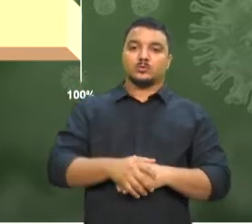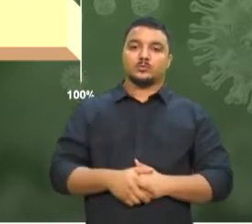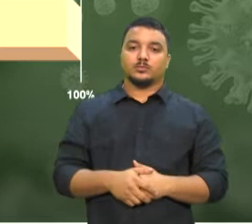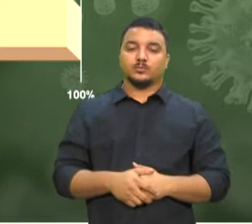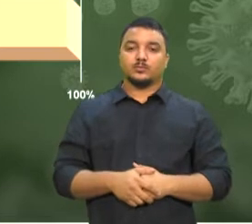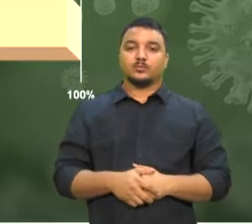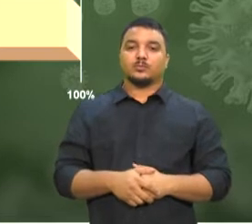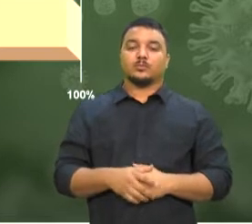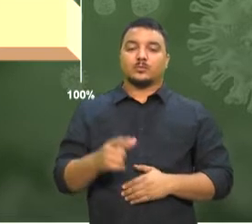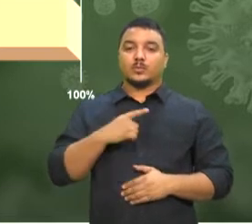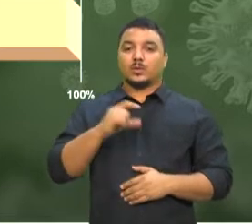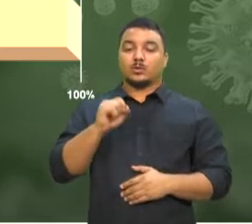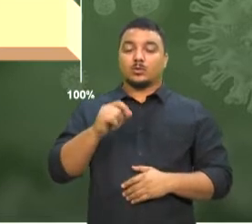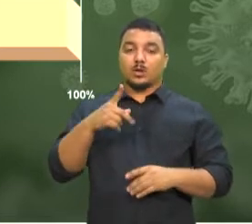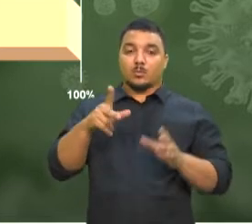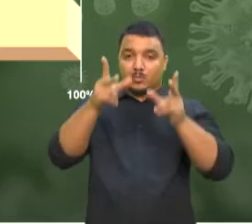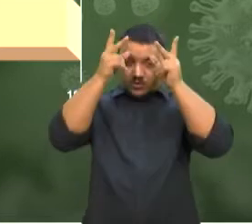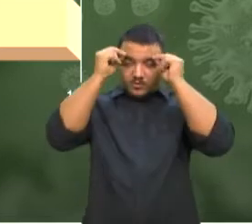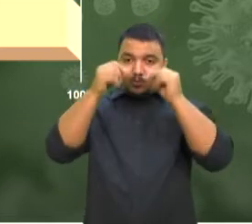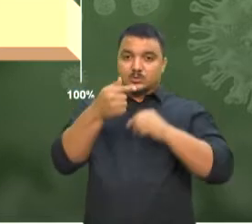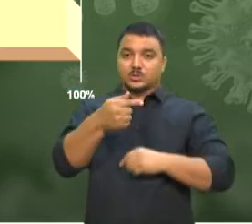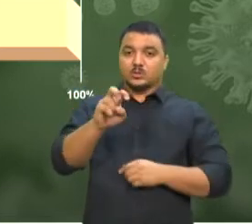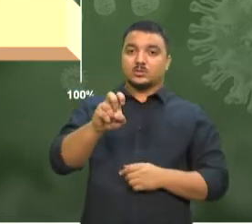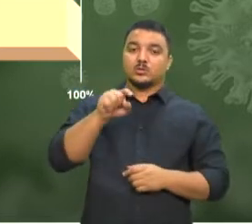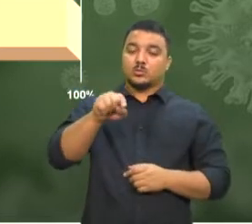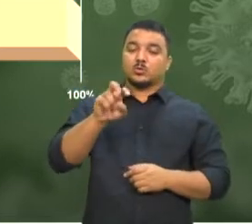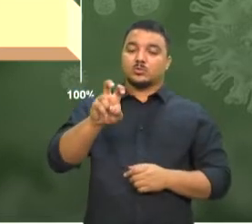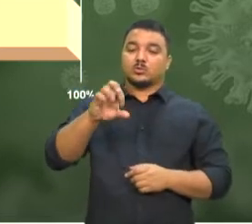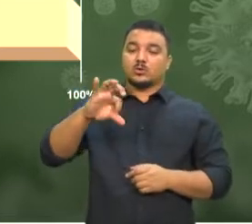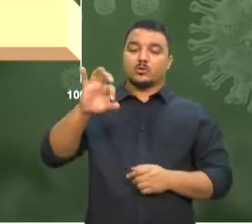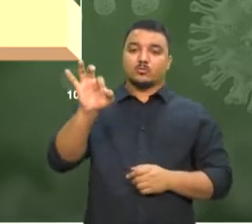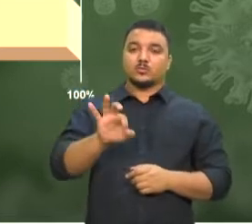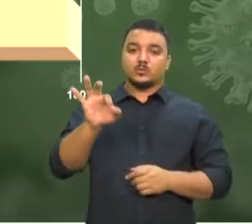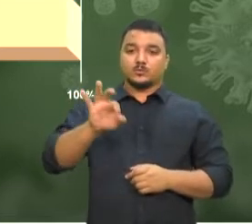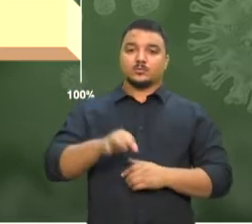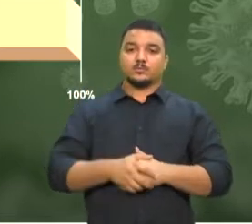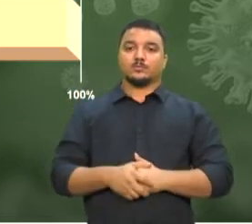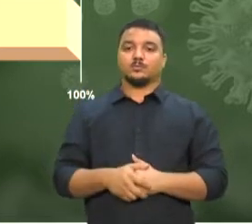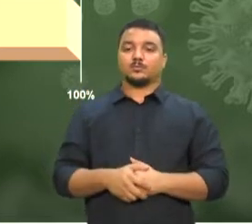89,84%. E nas enfermarias, as internações estão em